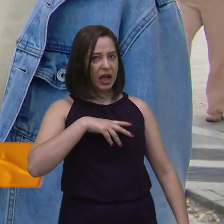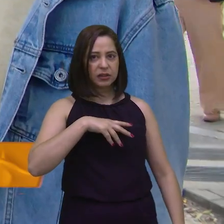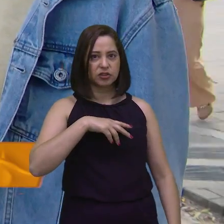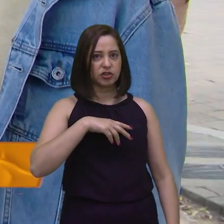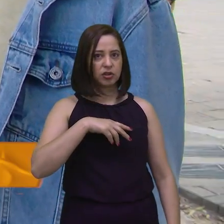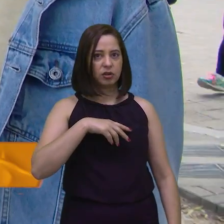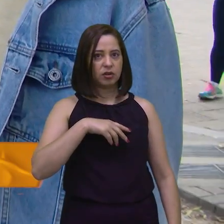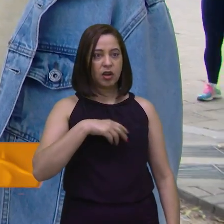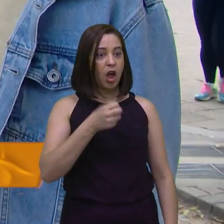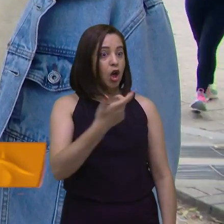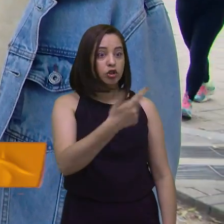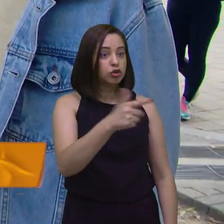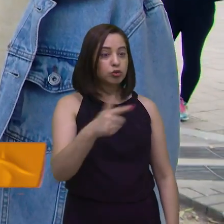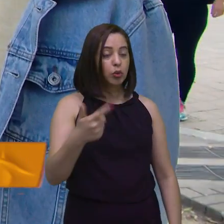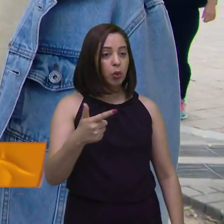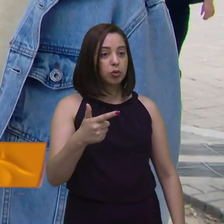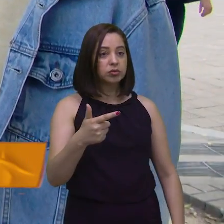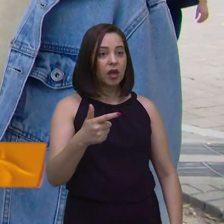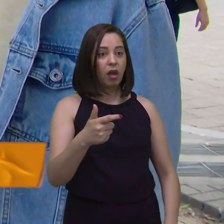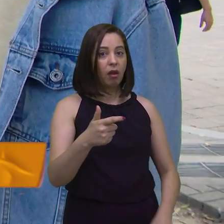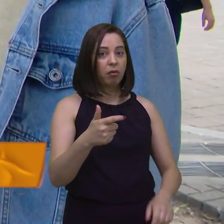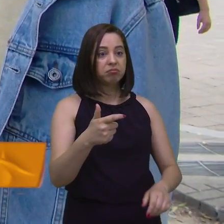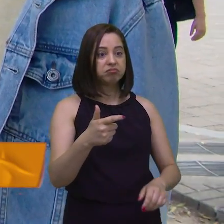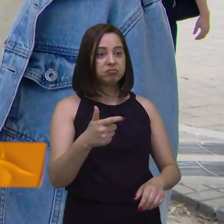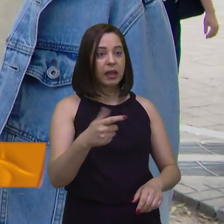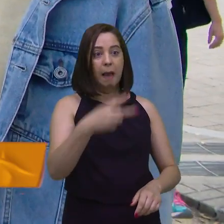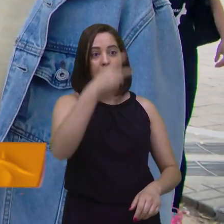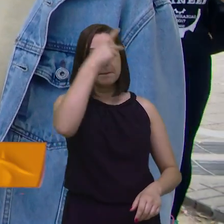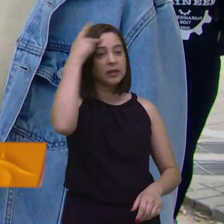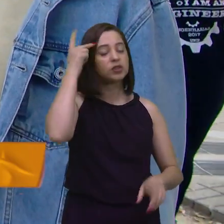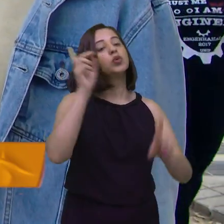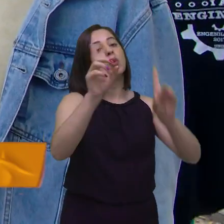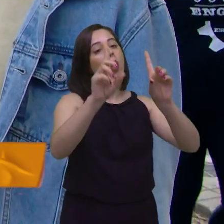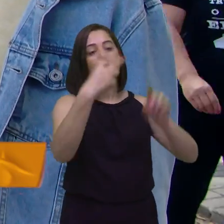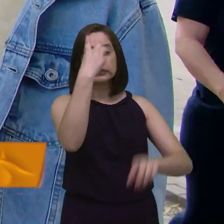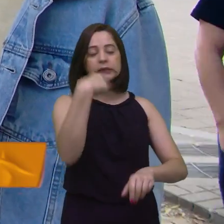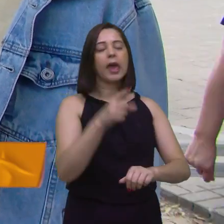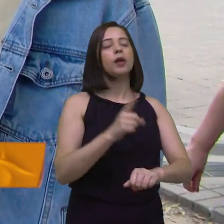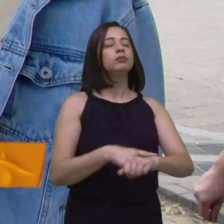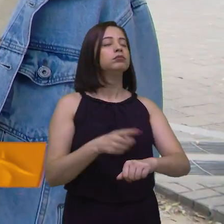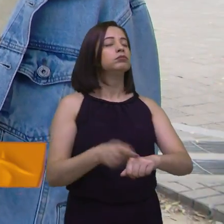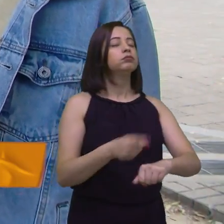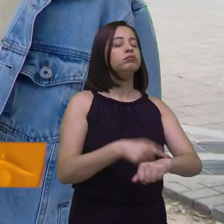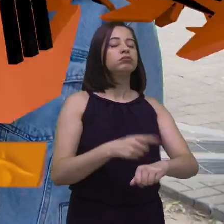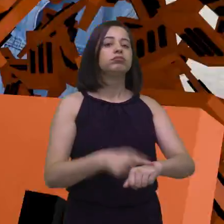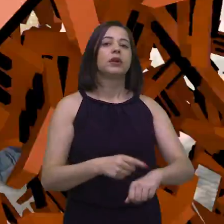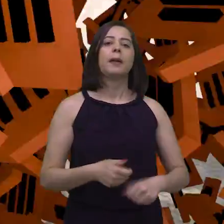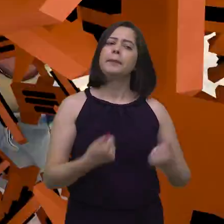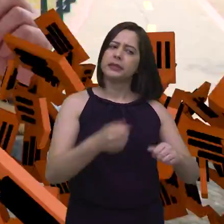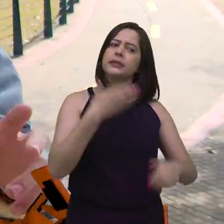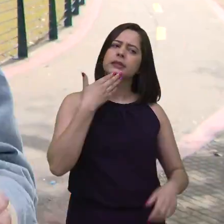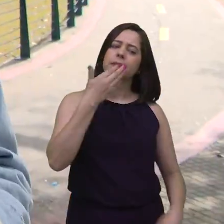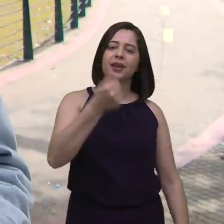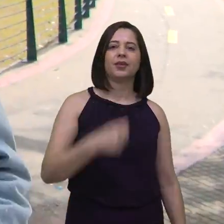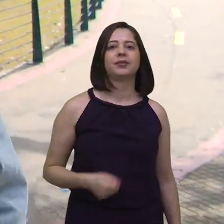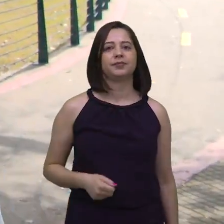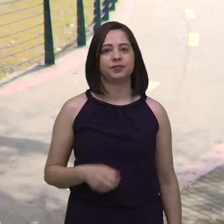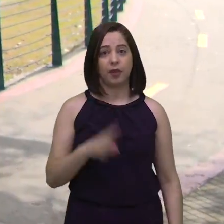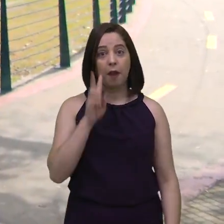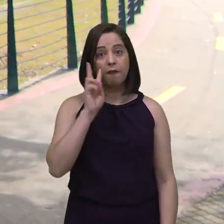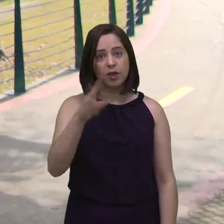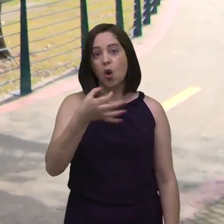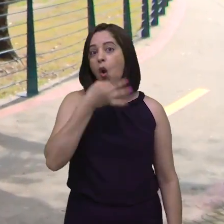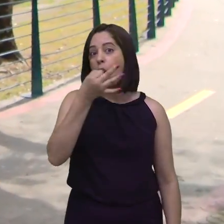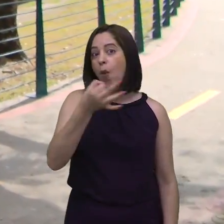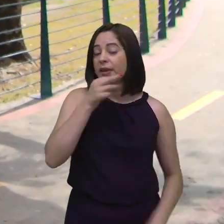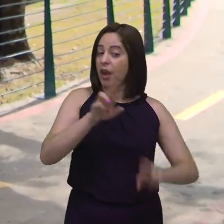vê a orientação para pessoas que têm deficiência visual. Então, eu acredito que precisa melhorar sim. É isso aí, as opiniões